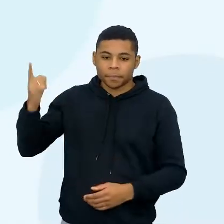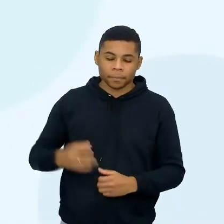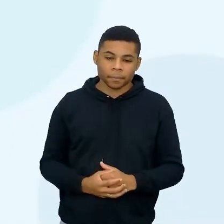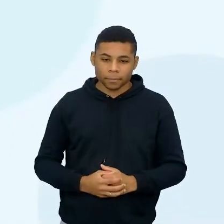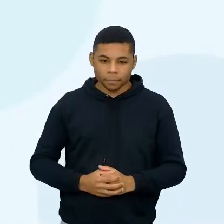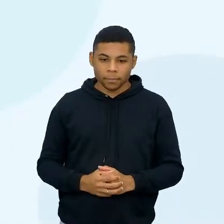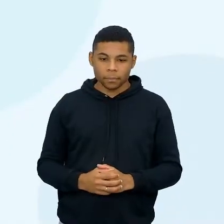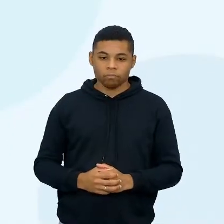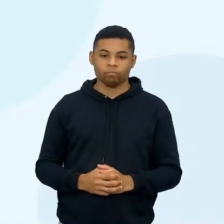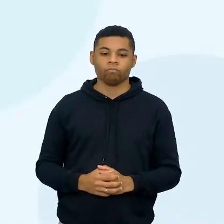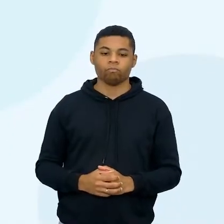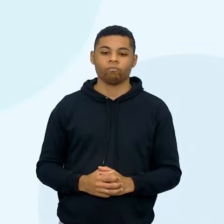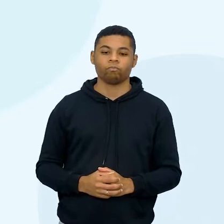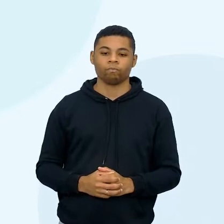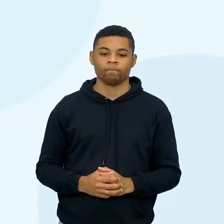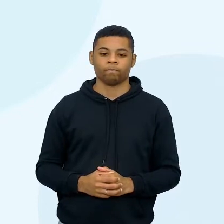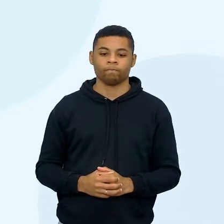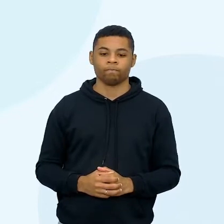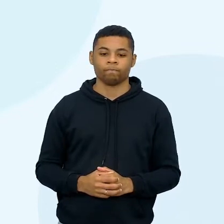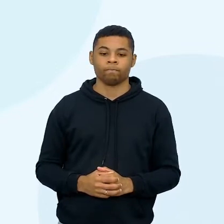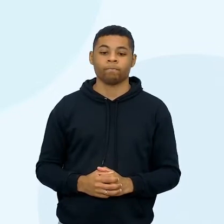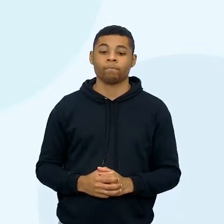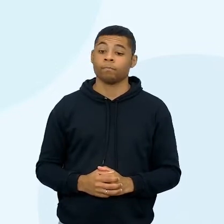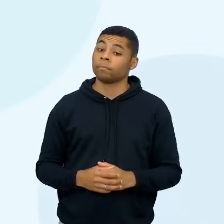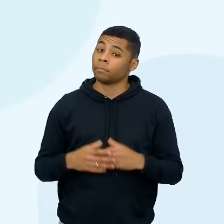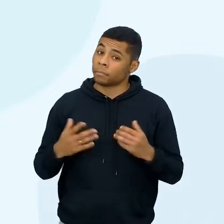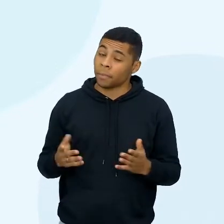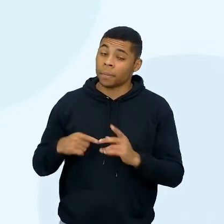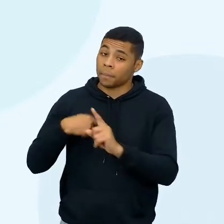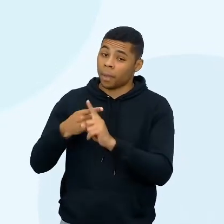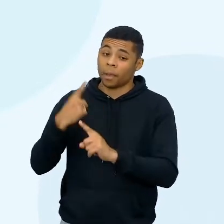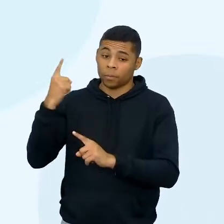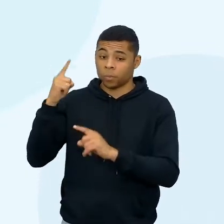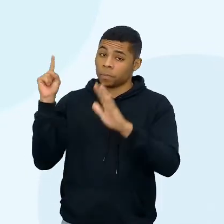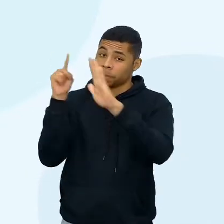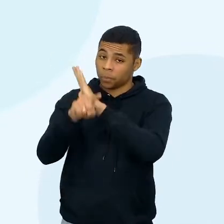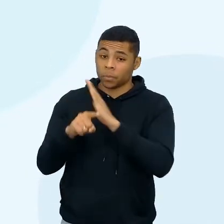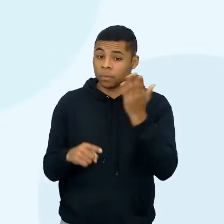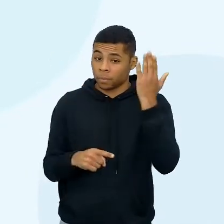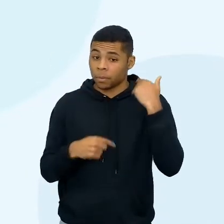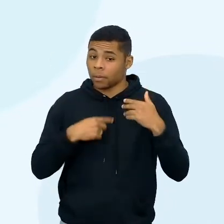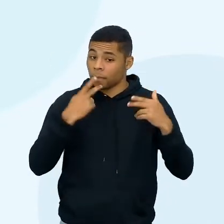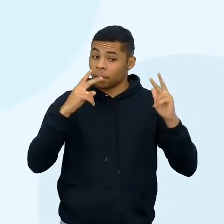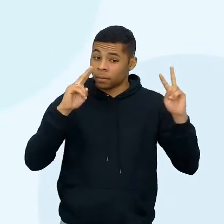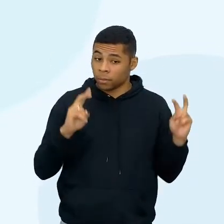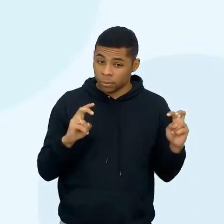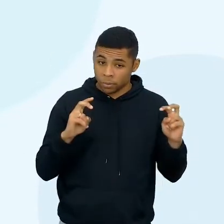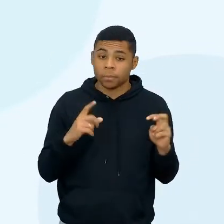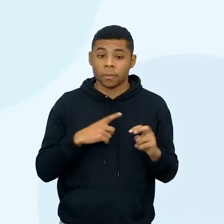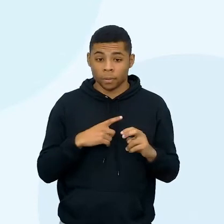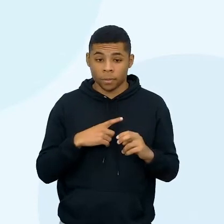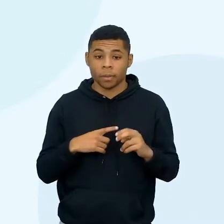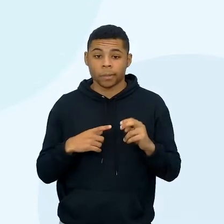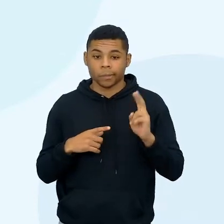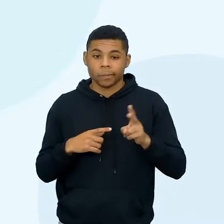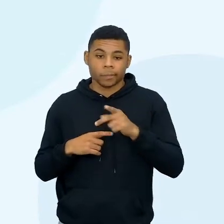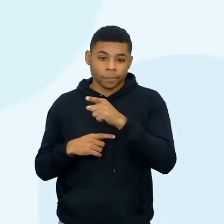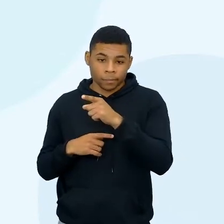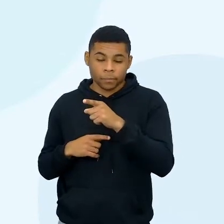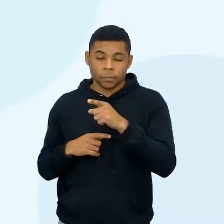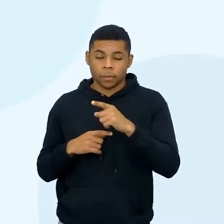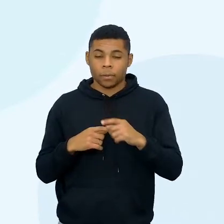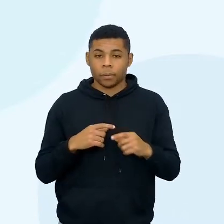lá, pintou mais um esqueminha, né? Quando eu falei de cidadania política, vocês estão olhando aí